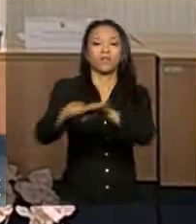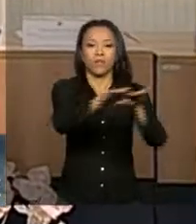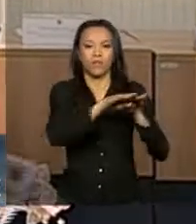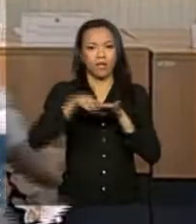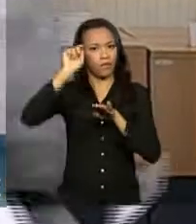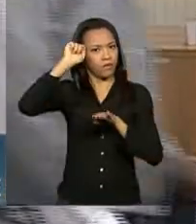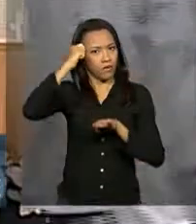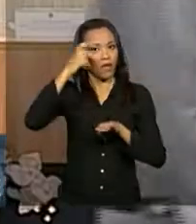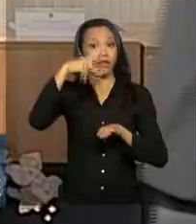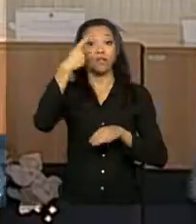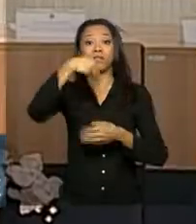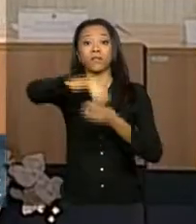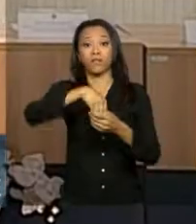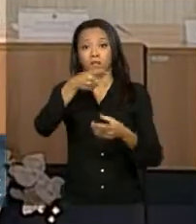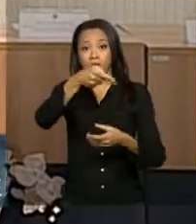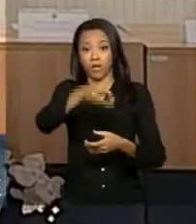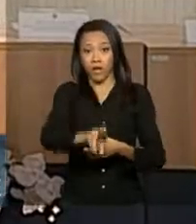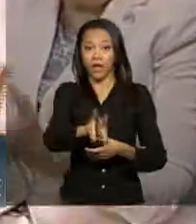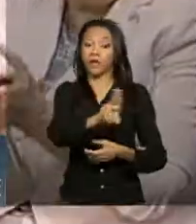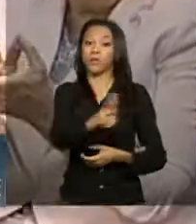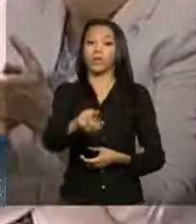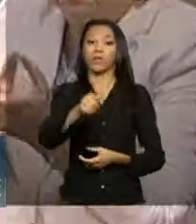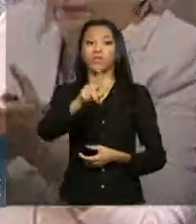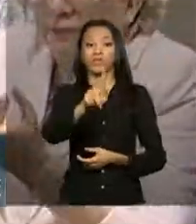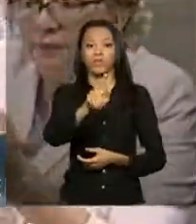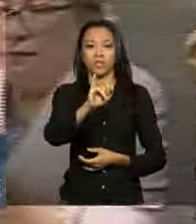república geovane harvey